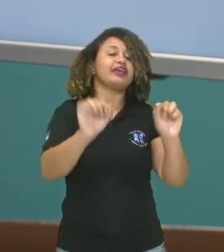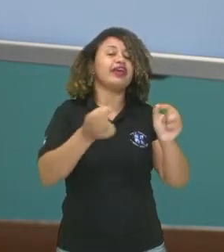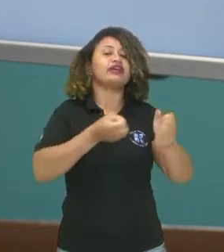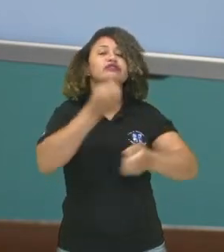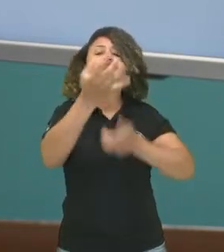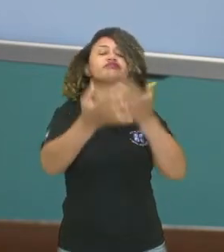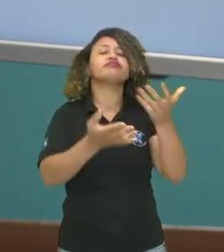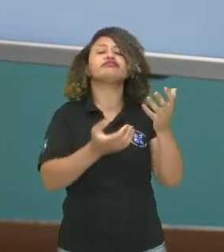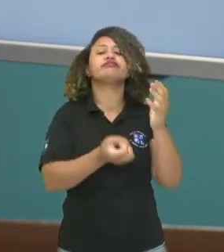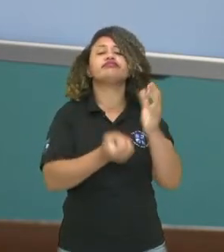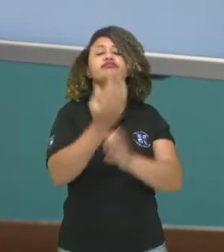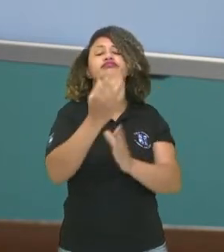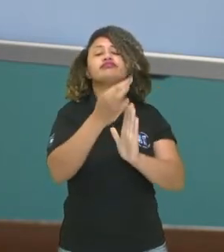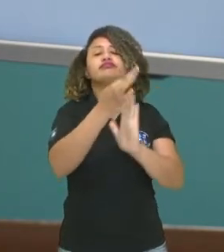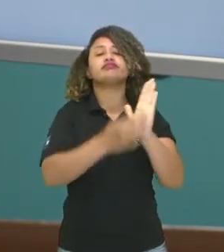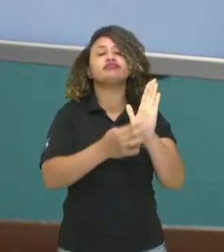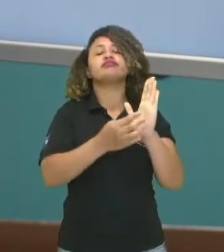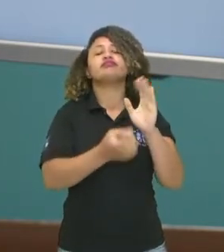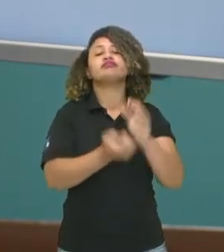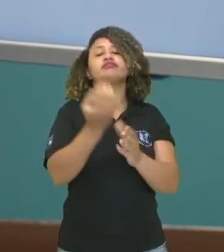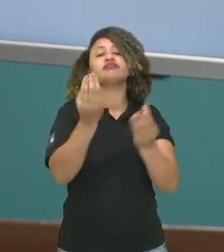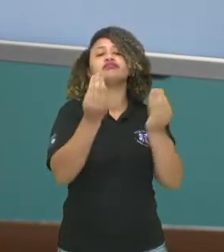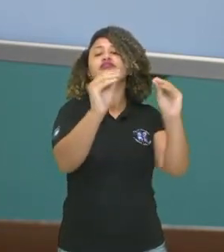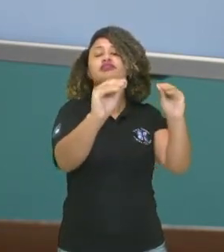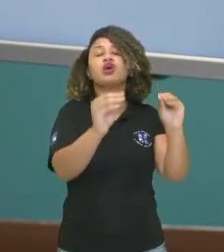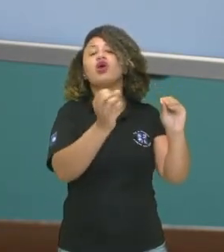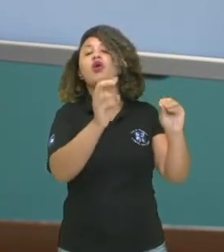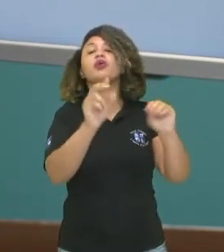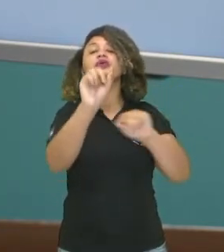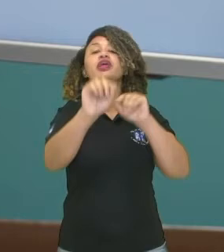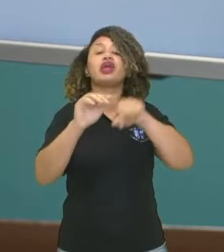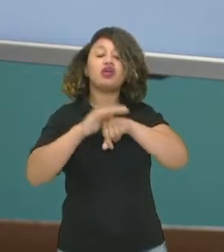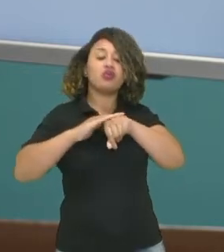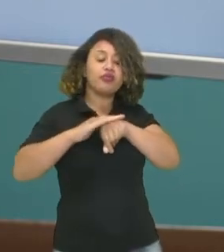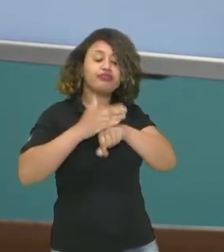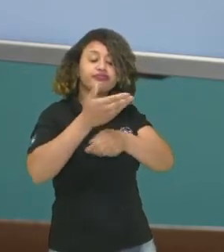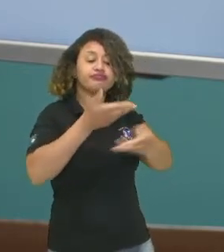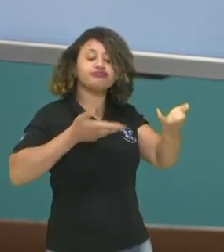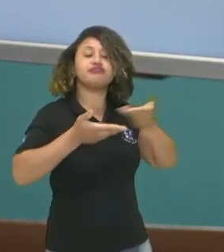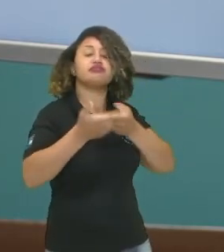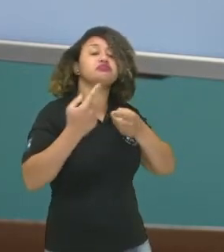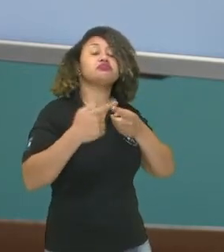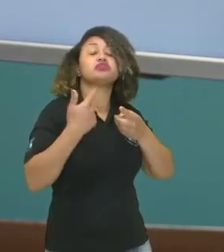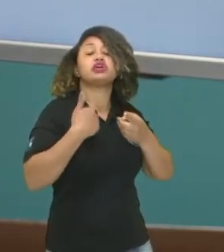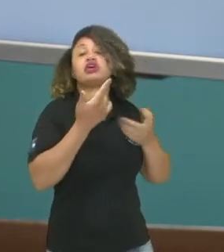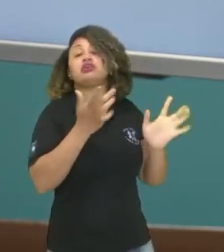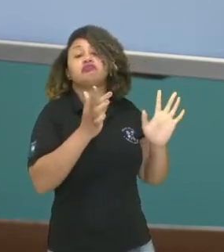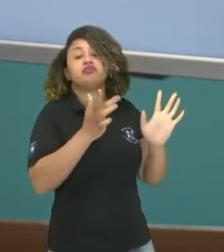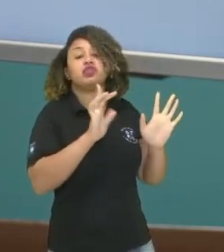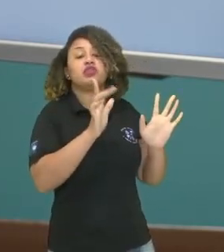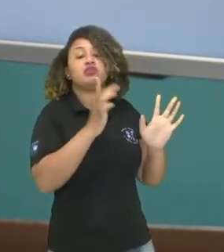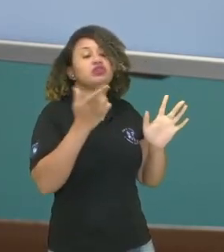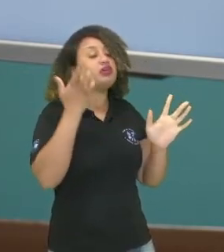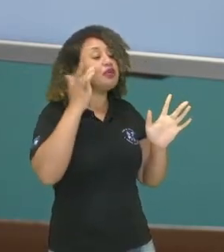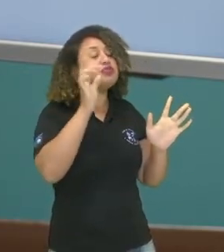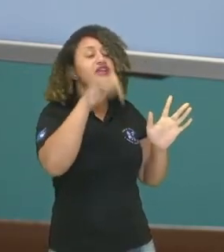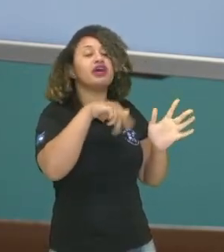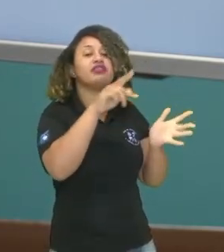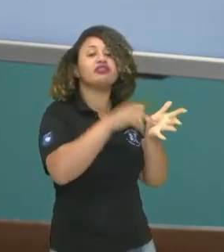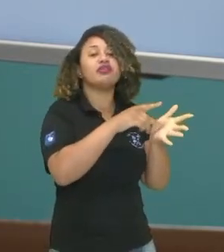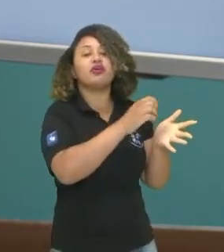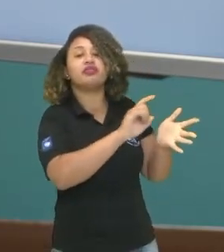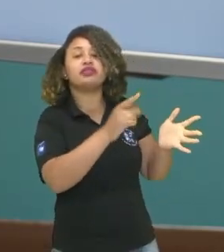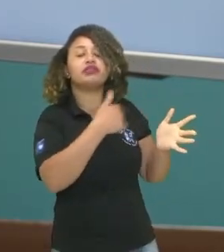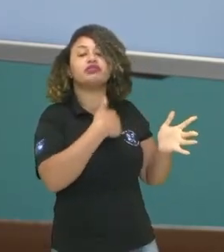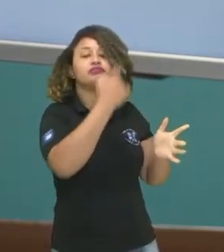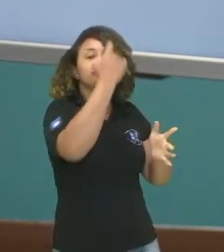quem produziu aquele conteúdo ou até mesmo quem está conversando com a gente, porque é apenas um perfil, apenas um nome. Então,